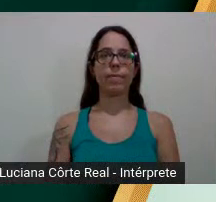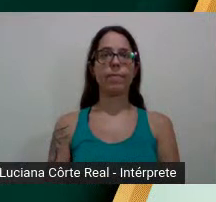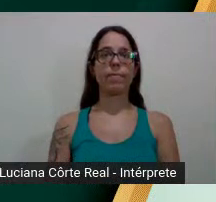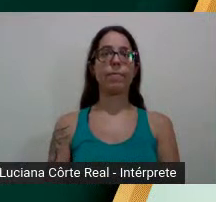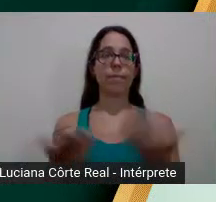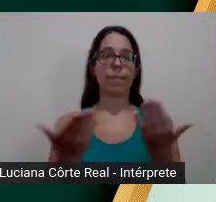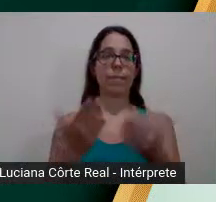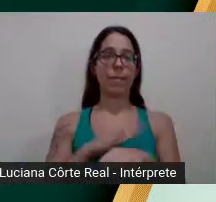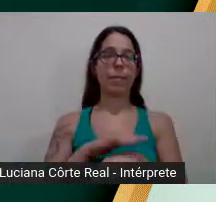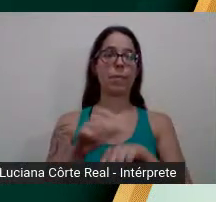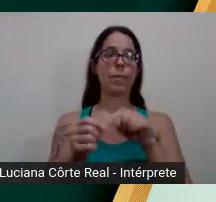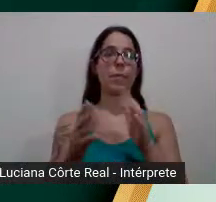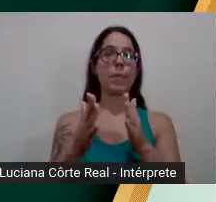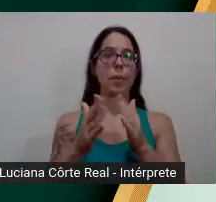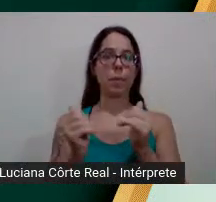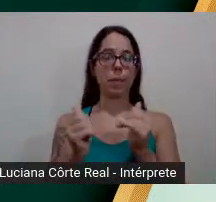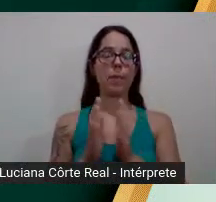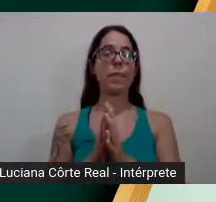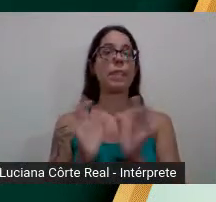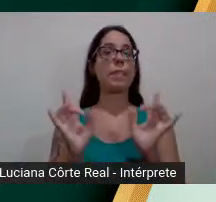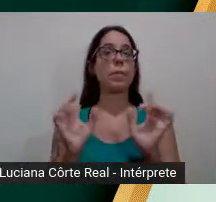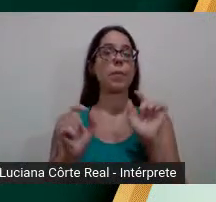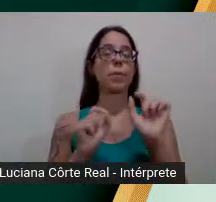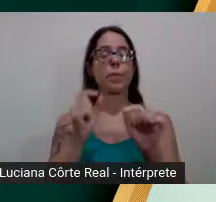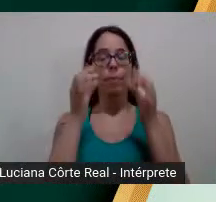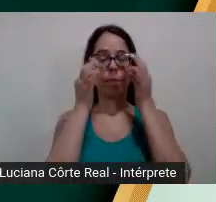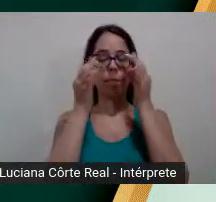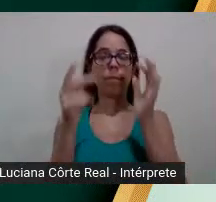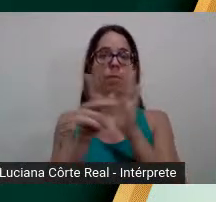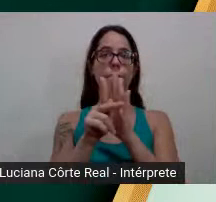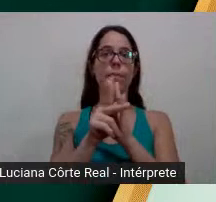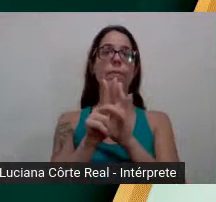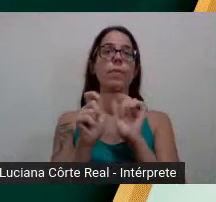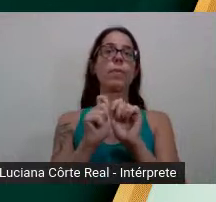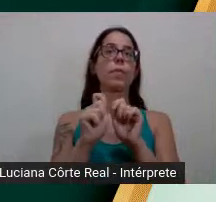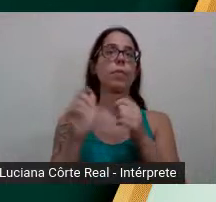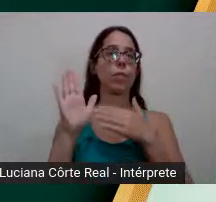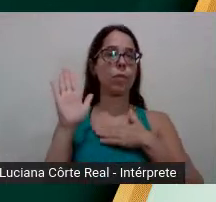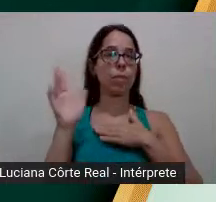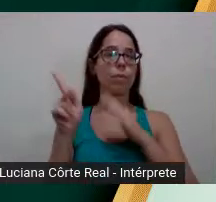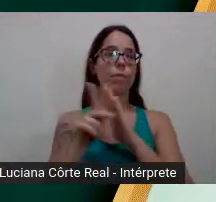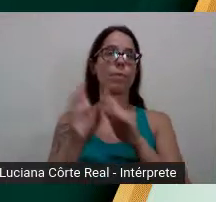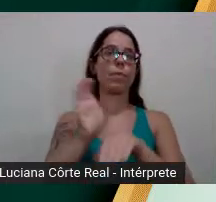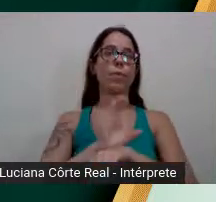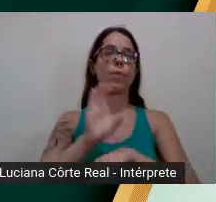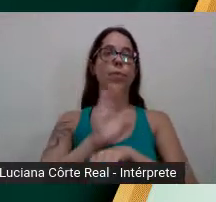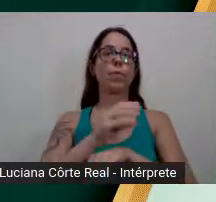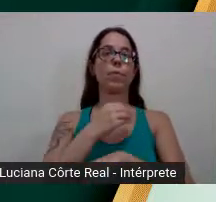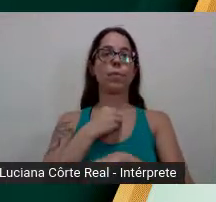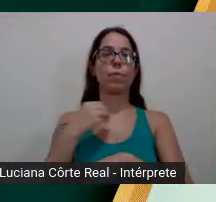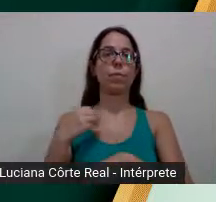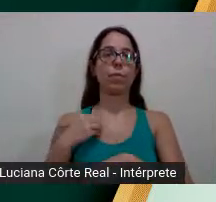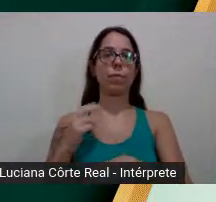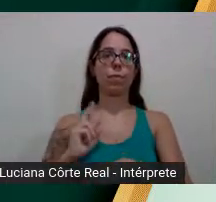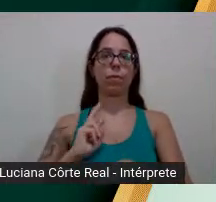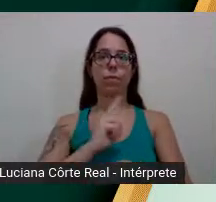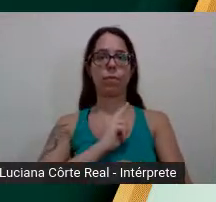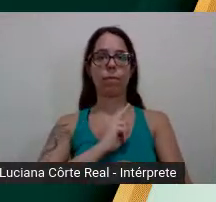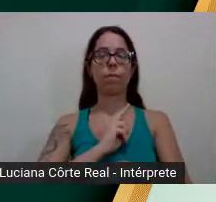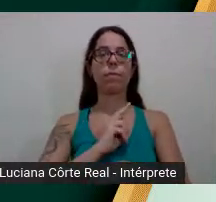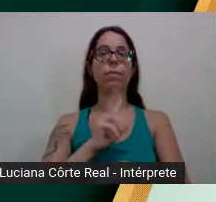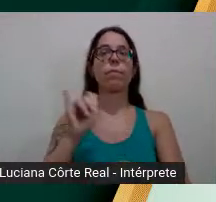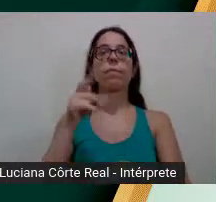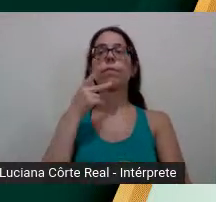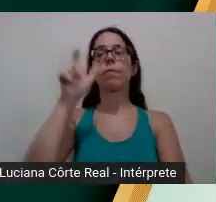Neste momento, solicitamos especial atenção para o juramento do curso de Medicina Veterinária, que será proferido por